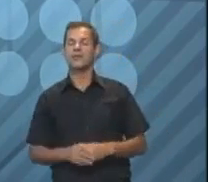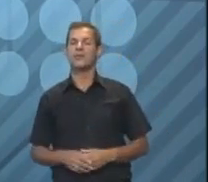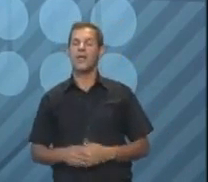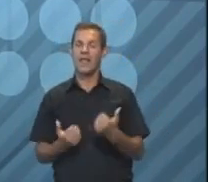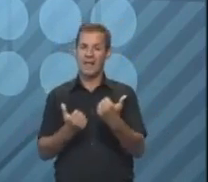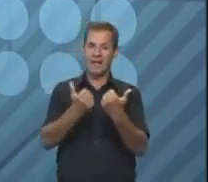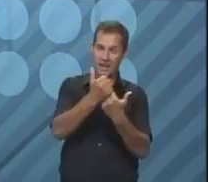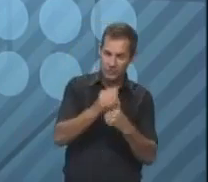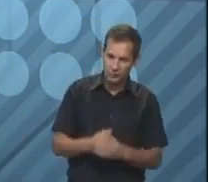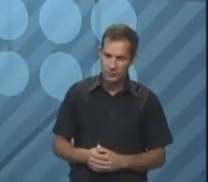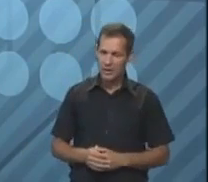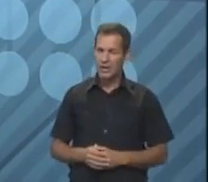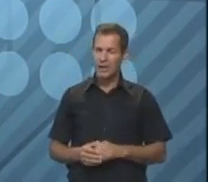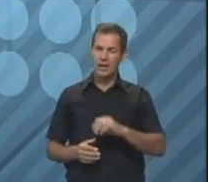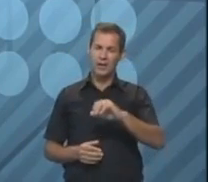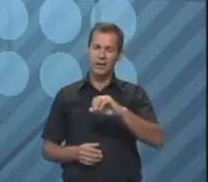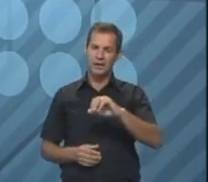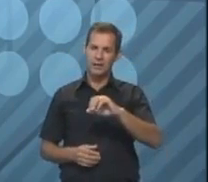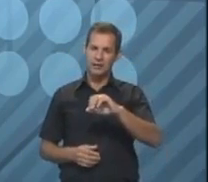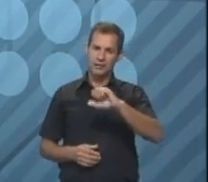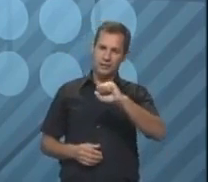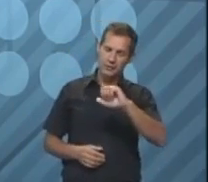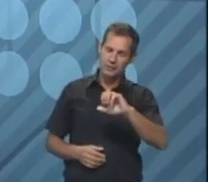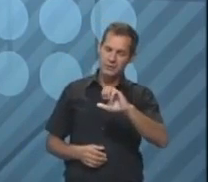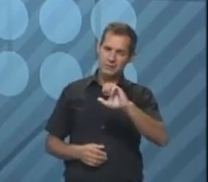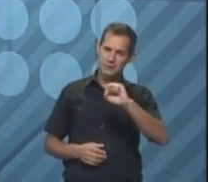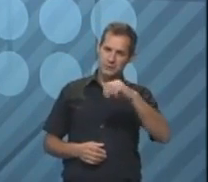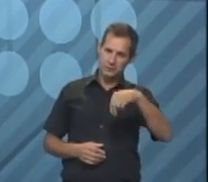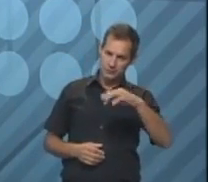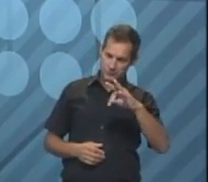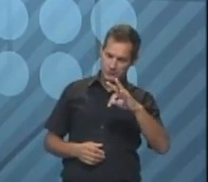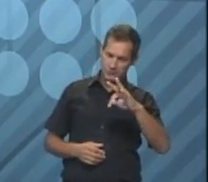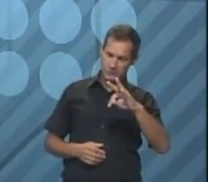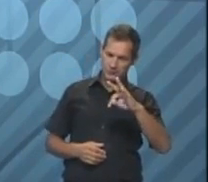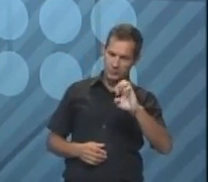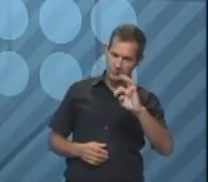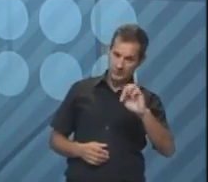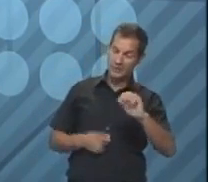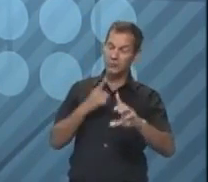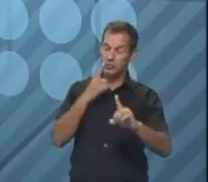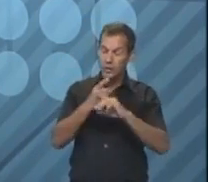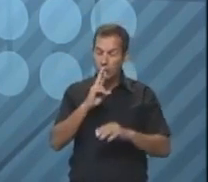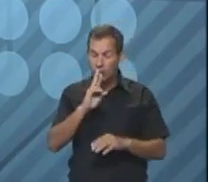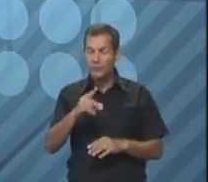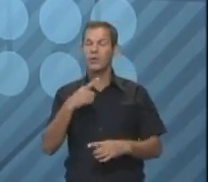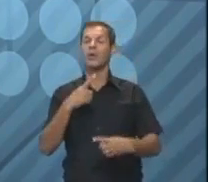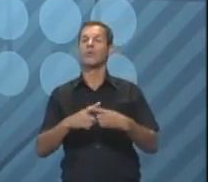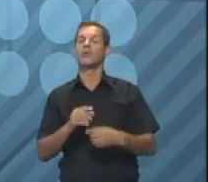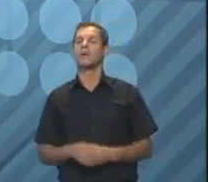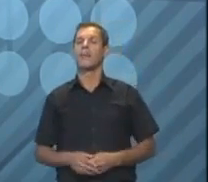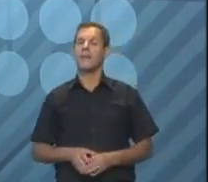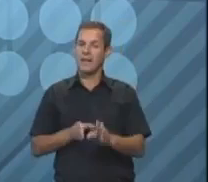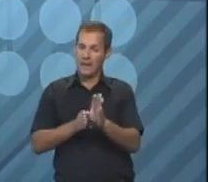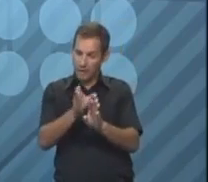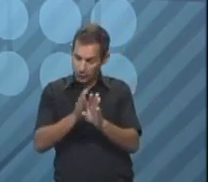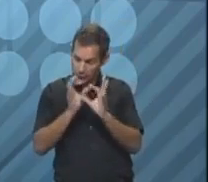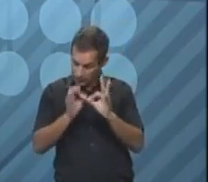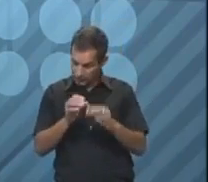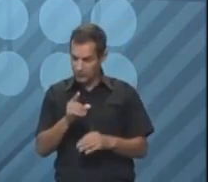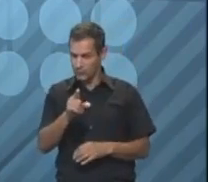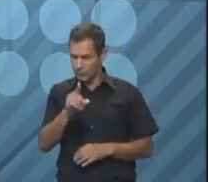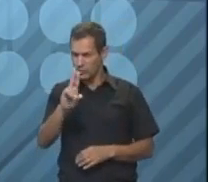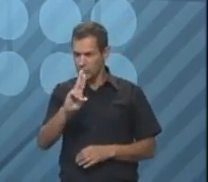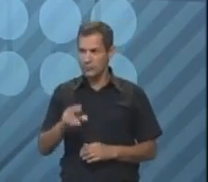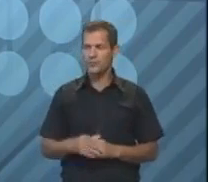a substituição a seno θ, você vai conseguir chegar numa resposta. É por isso que é aconselhável que